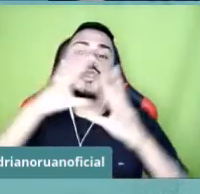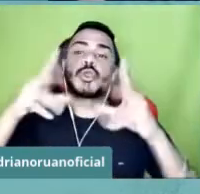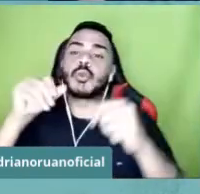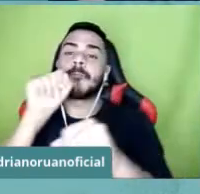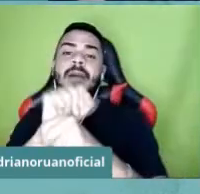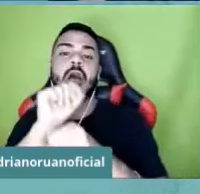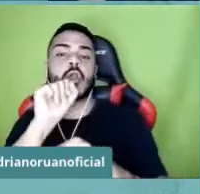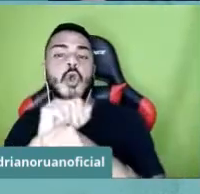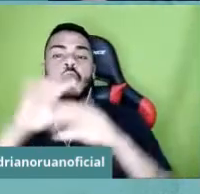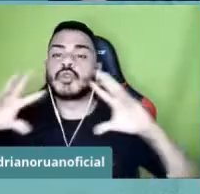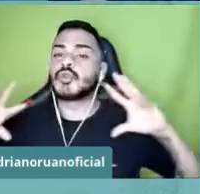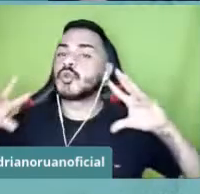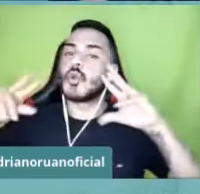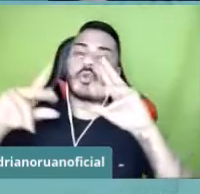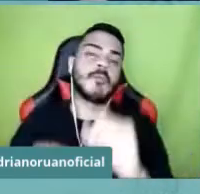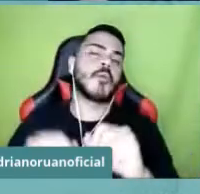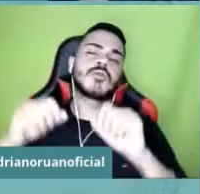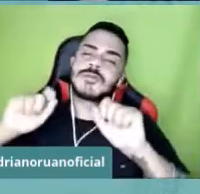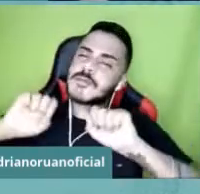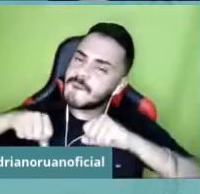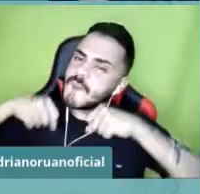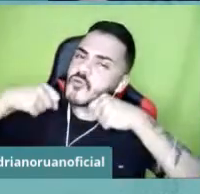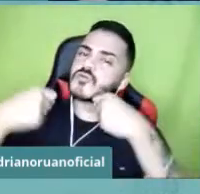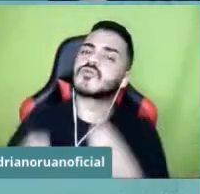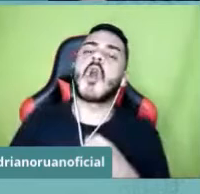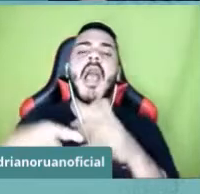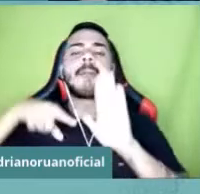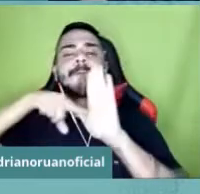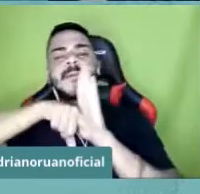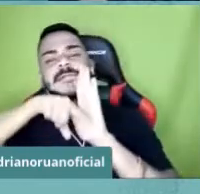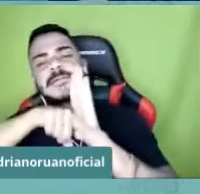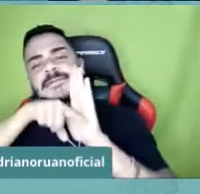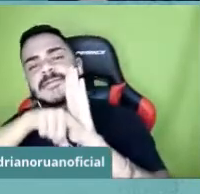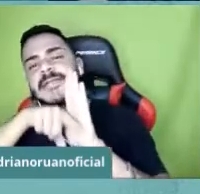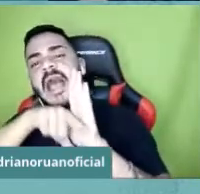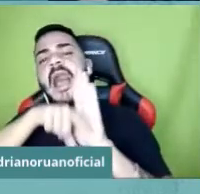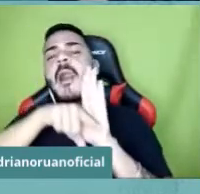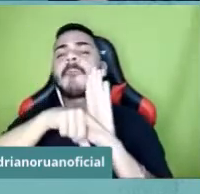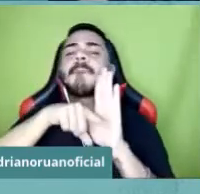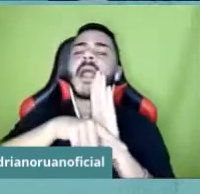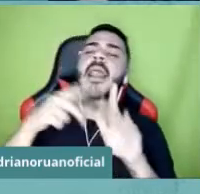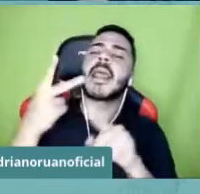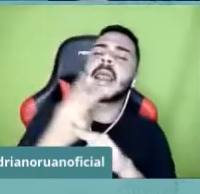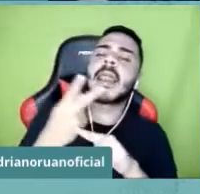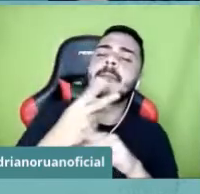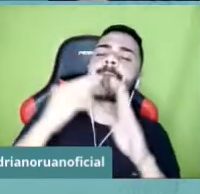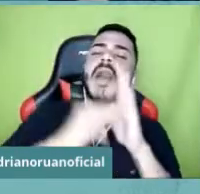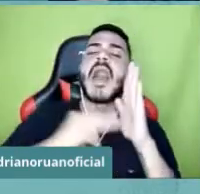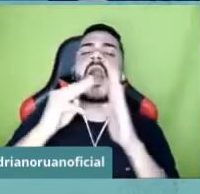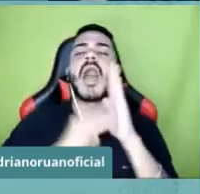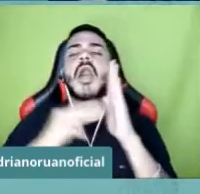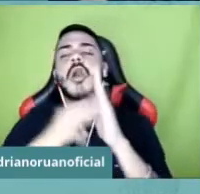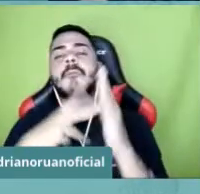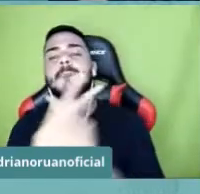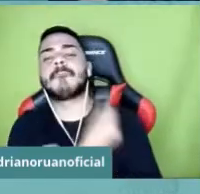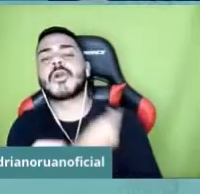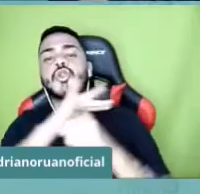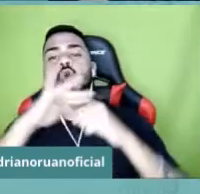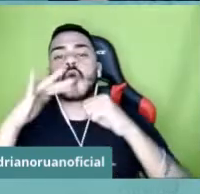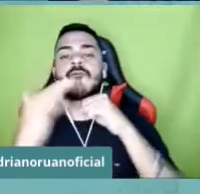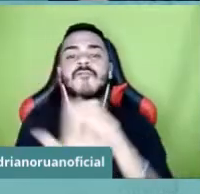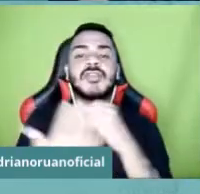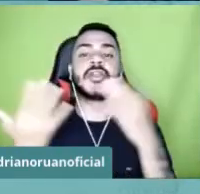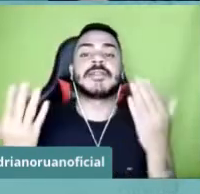todo mundo se dedicou a pesquisar e a buscar métodos para desenvolver a vacina do Covid. Então,